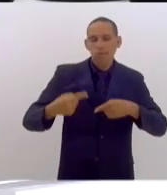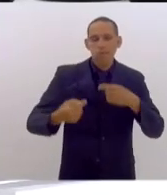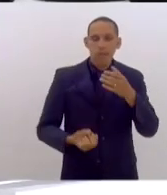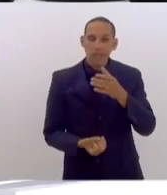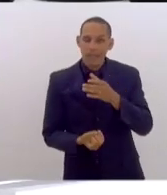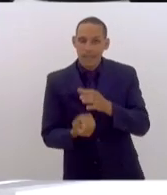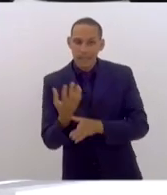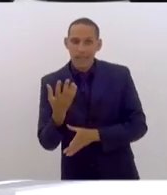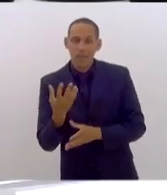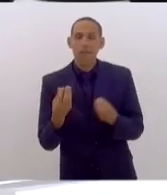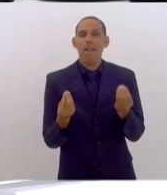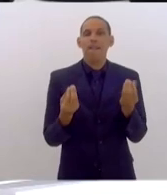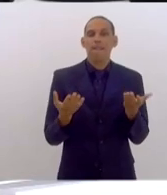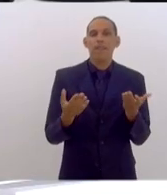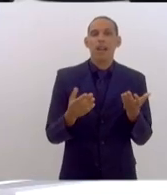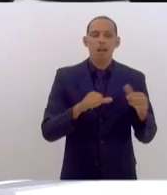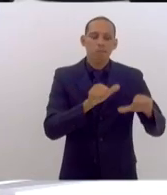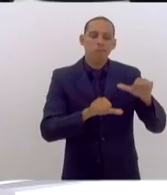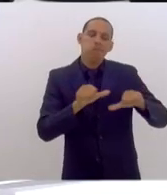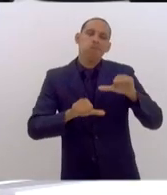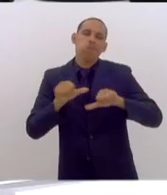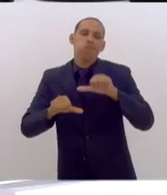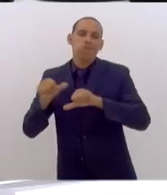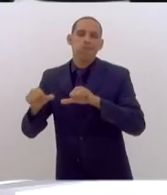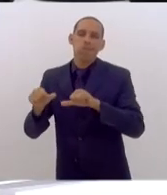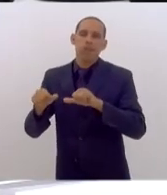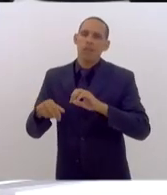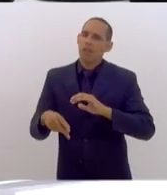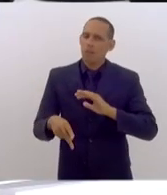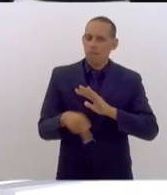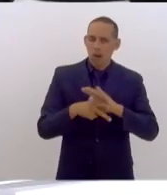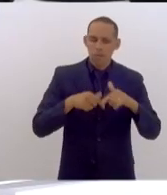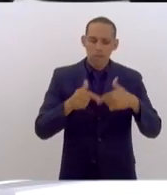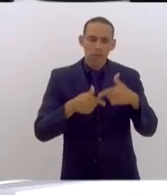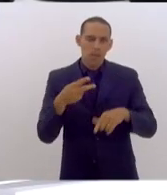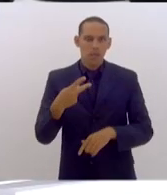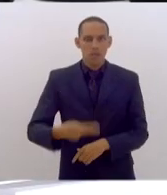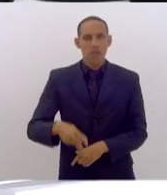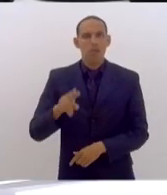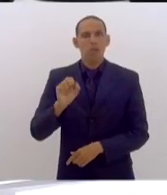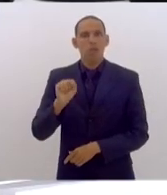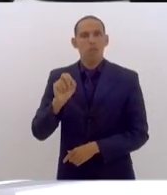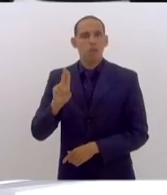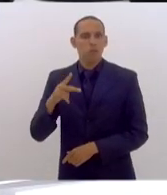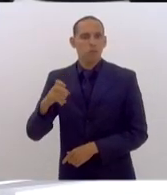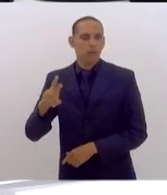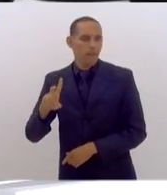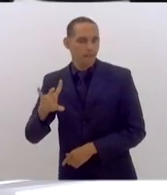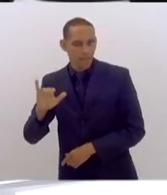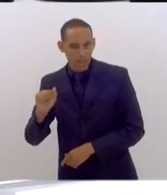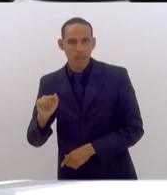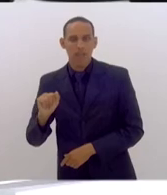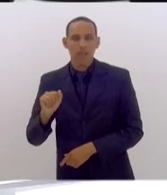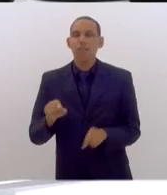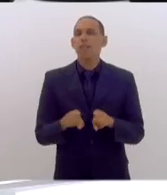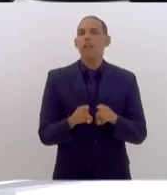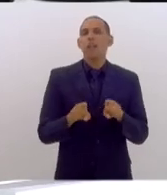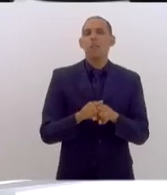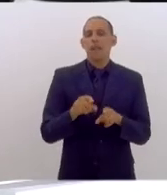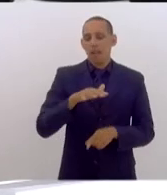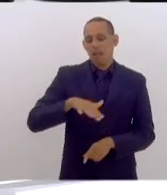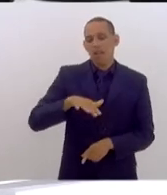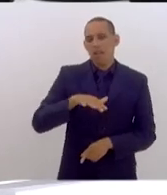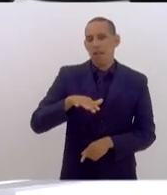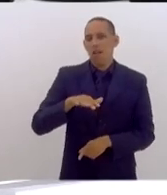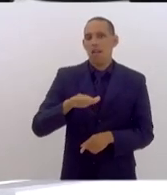sobre as condições e mudanças na operação da SuperVia e a instituição de um setor de